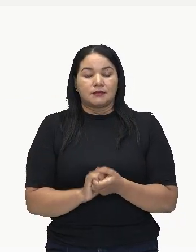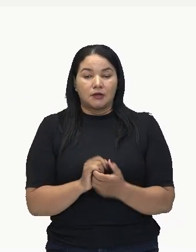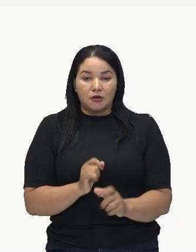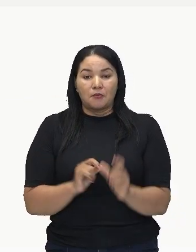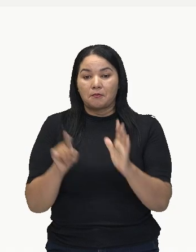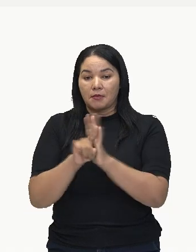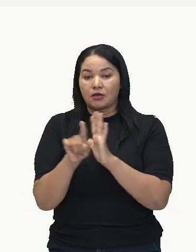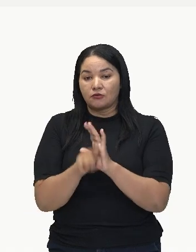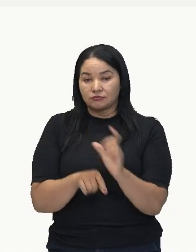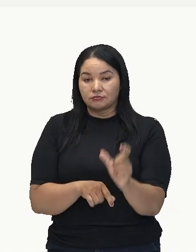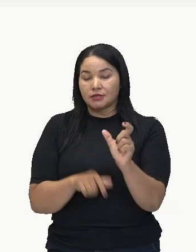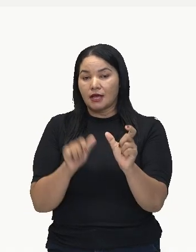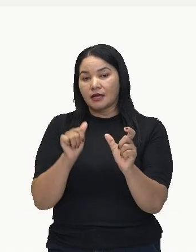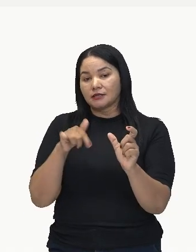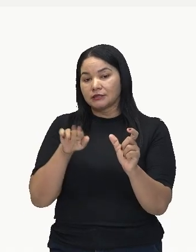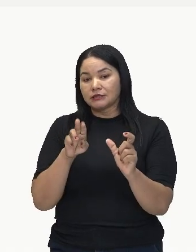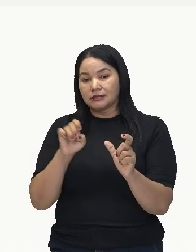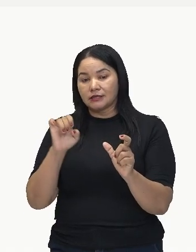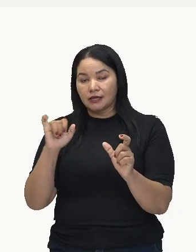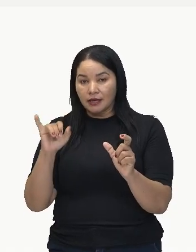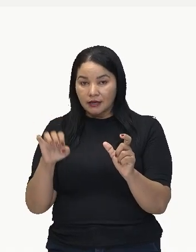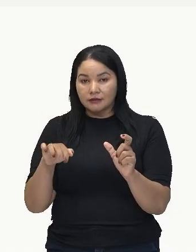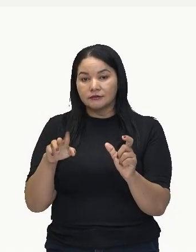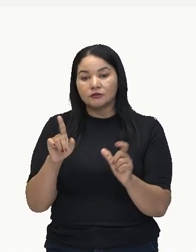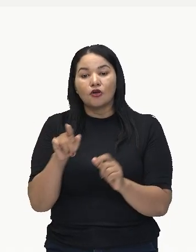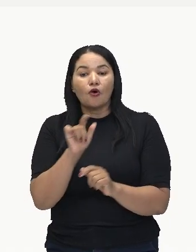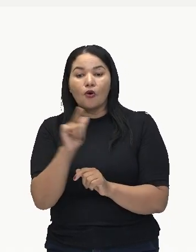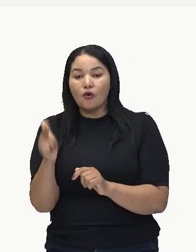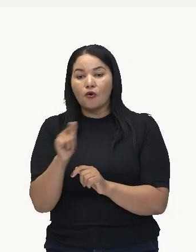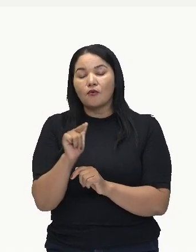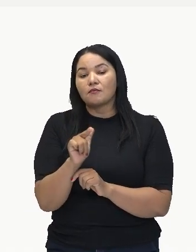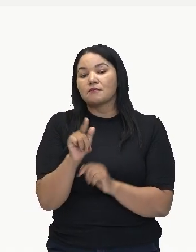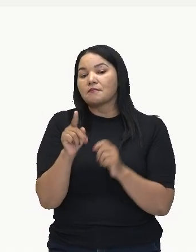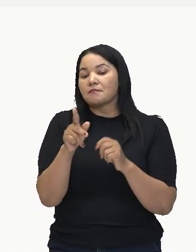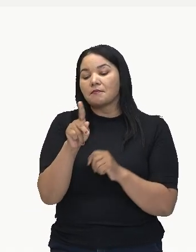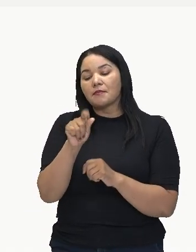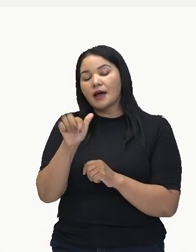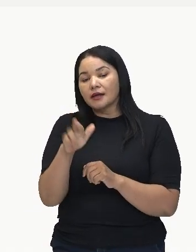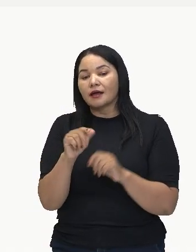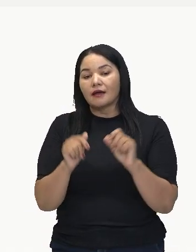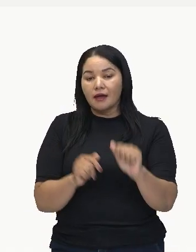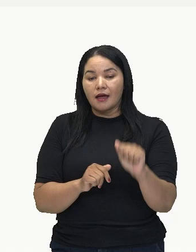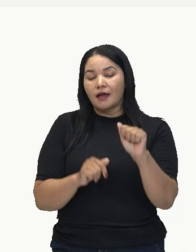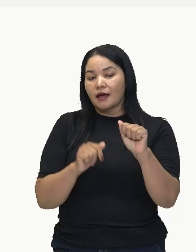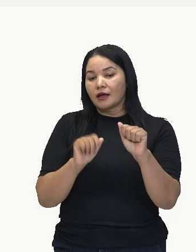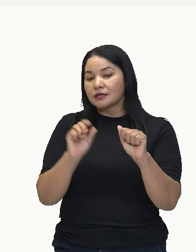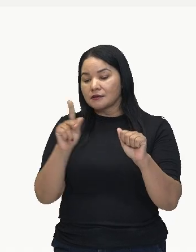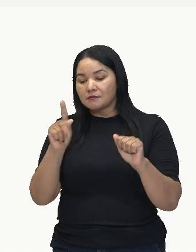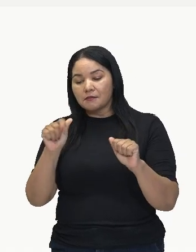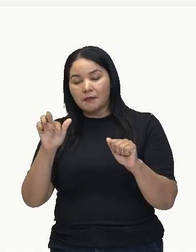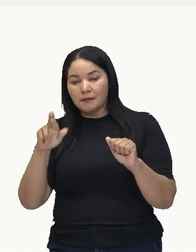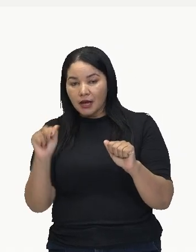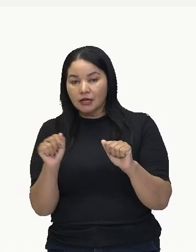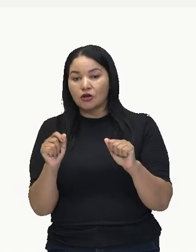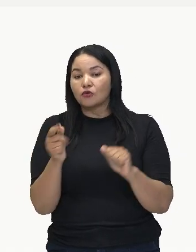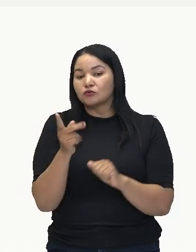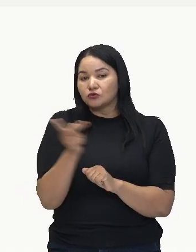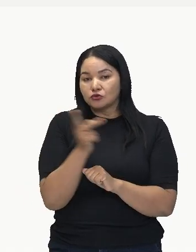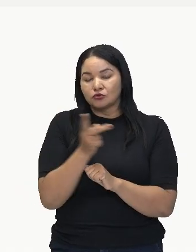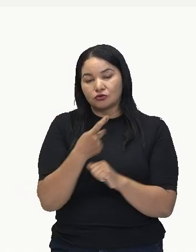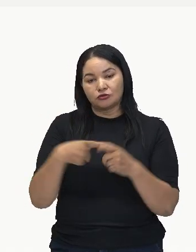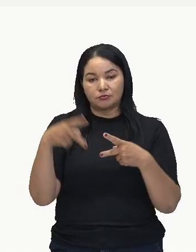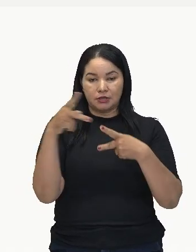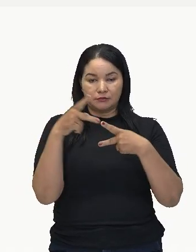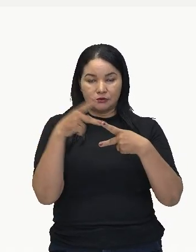então, para quem. Pessoal, lembrando que esse a e esse para, os dois são preposições.